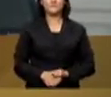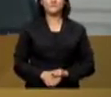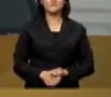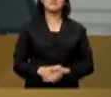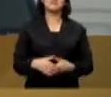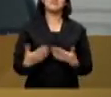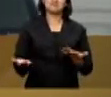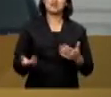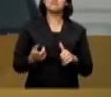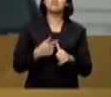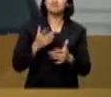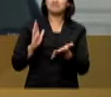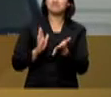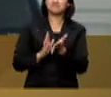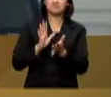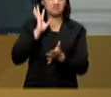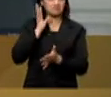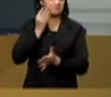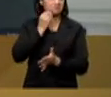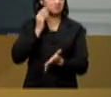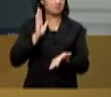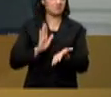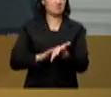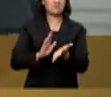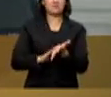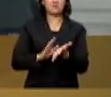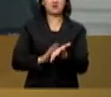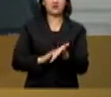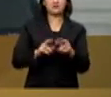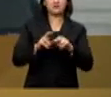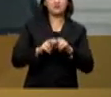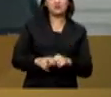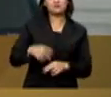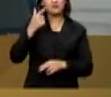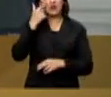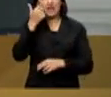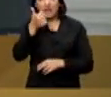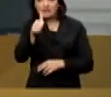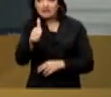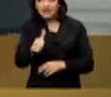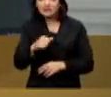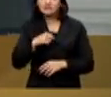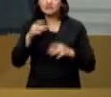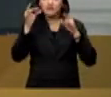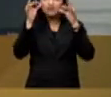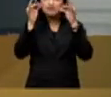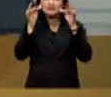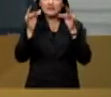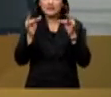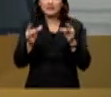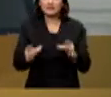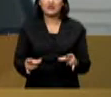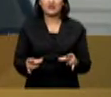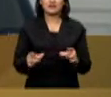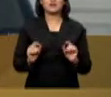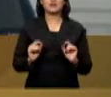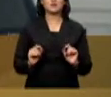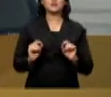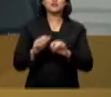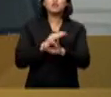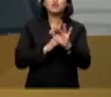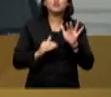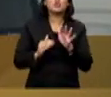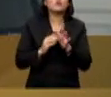eminente ministro Dias Toffoli pela análise detalhada de todas as